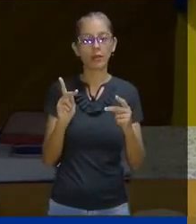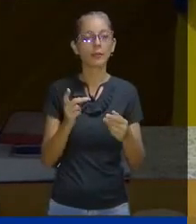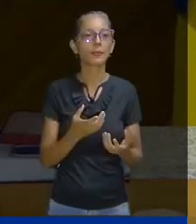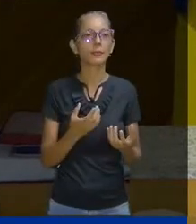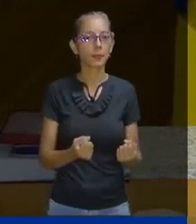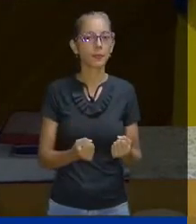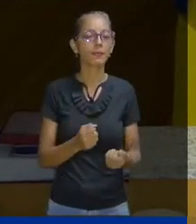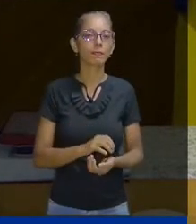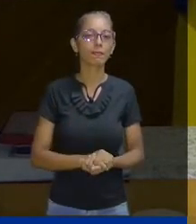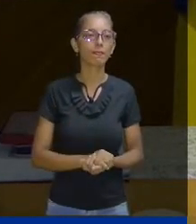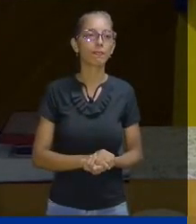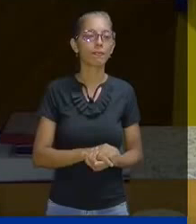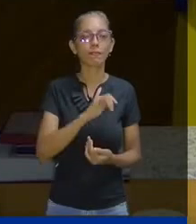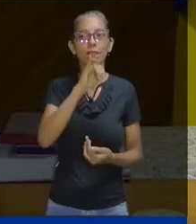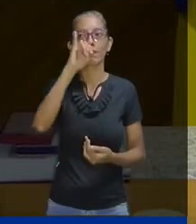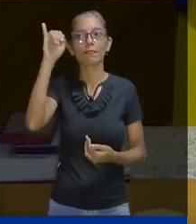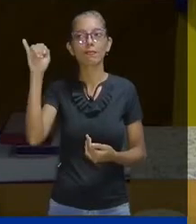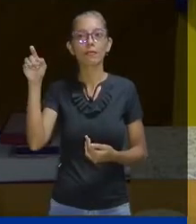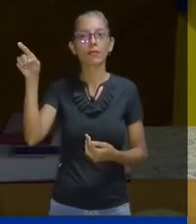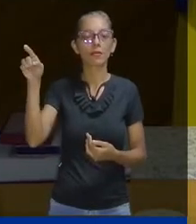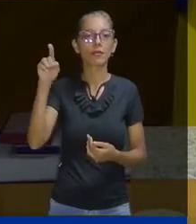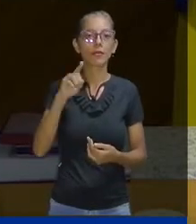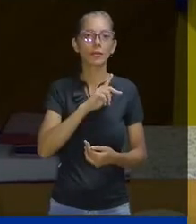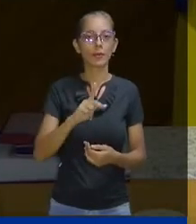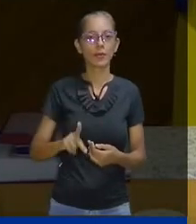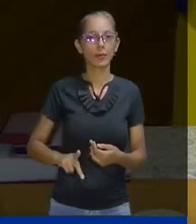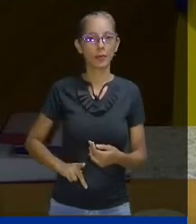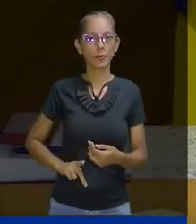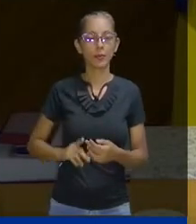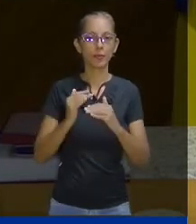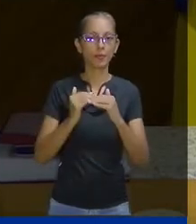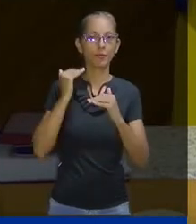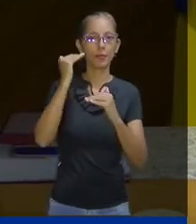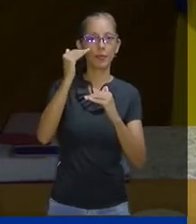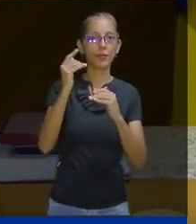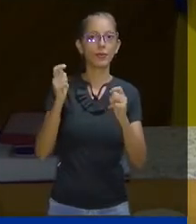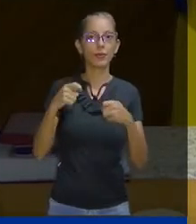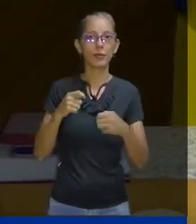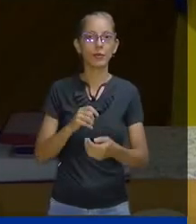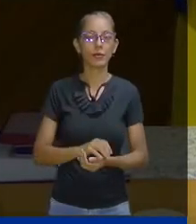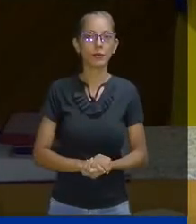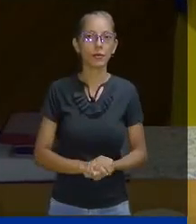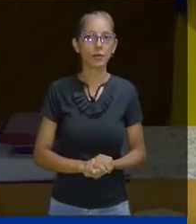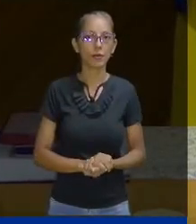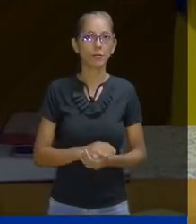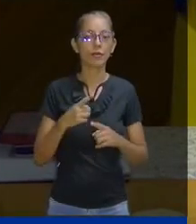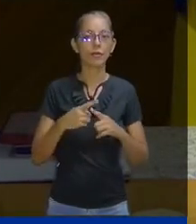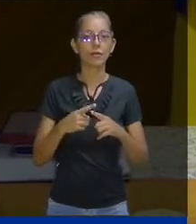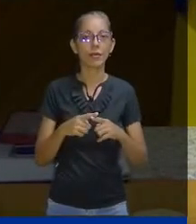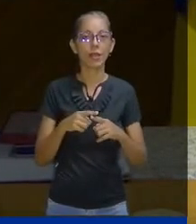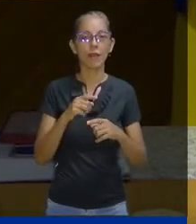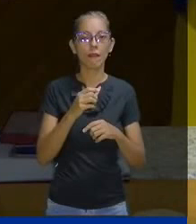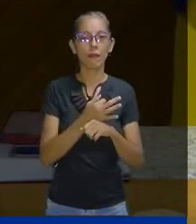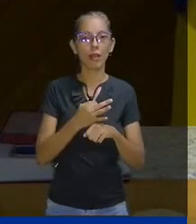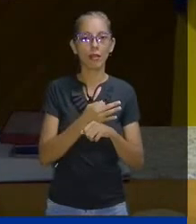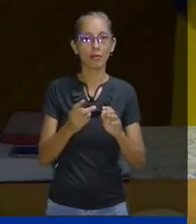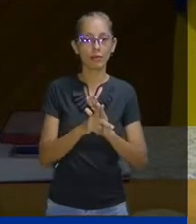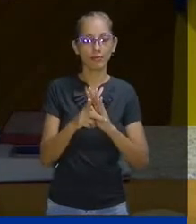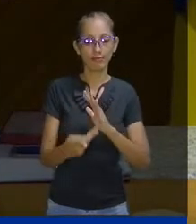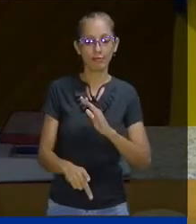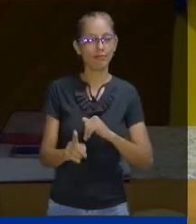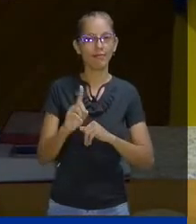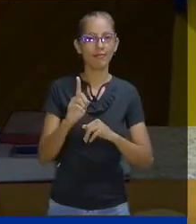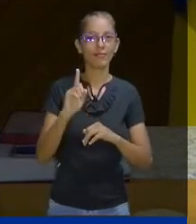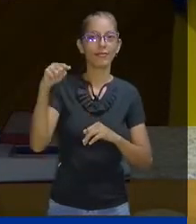presidente do TJAP, e isso precisa ser feito porque as férias é de lá, quando o juiz, né, no caso